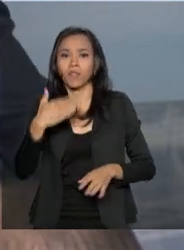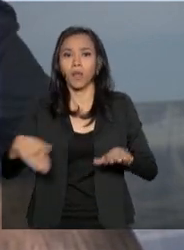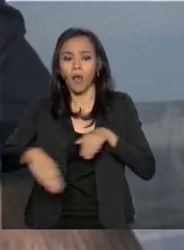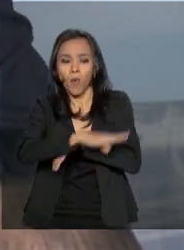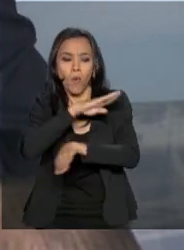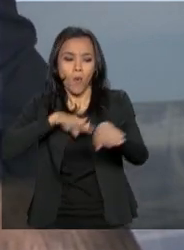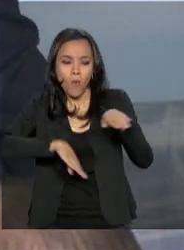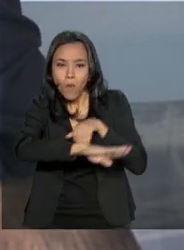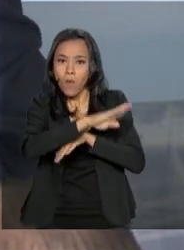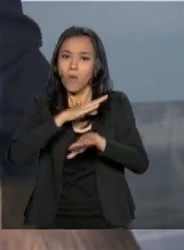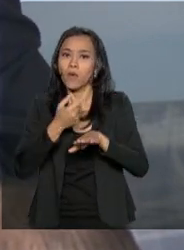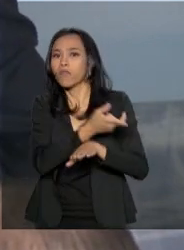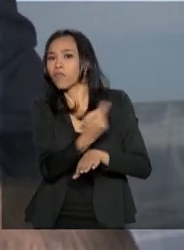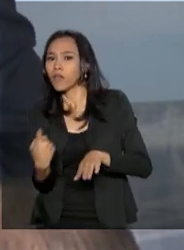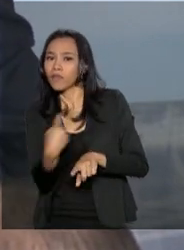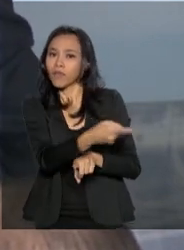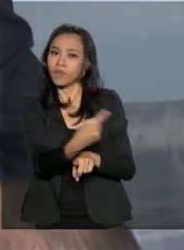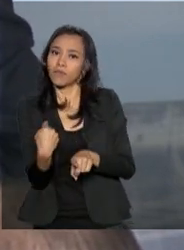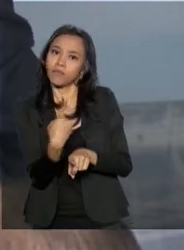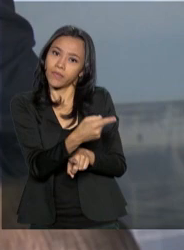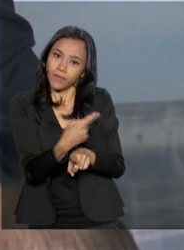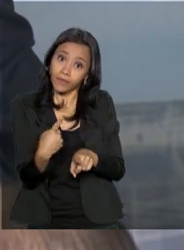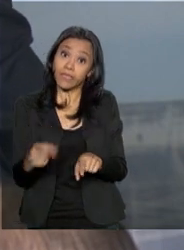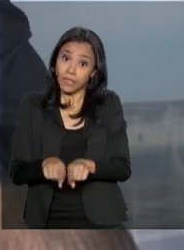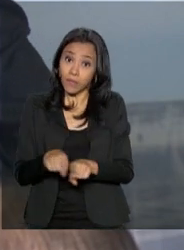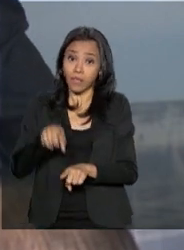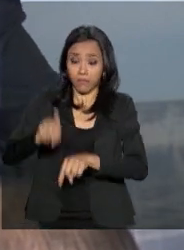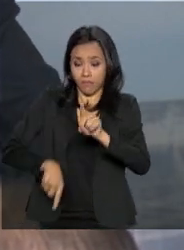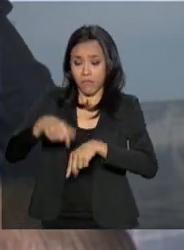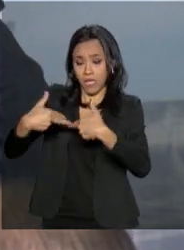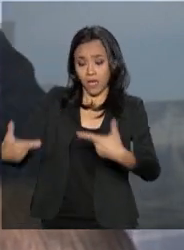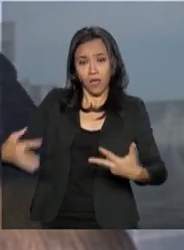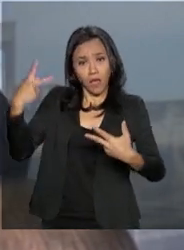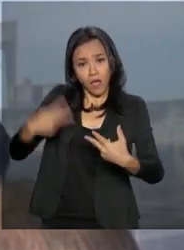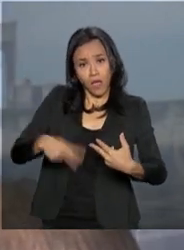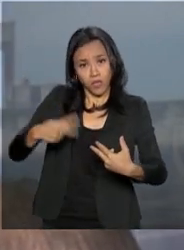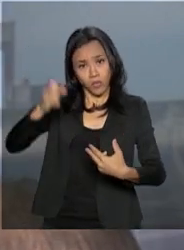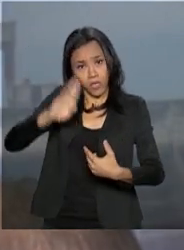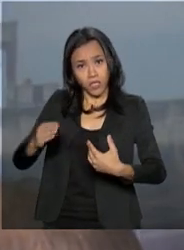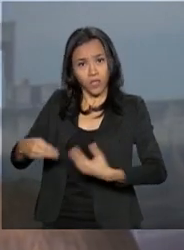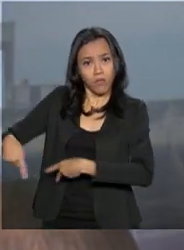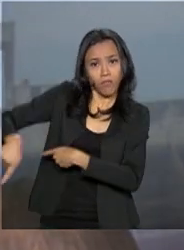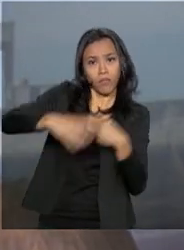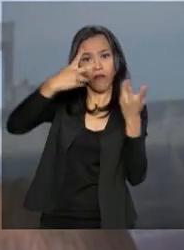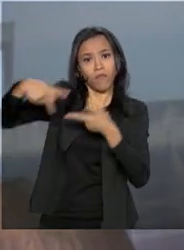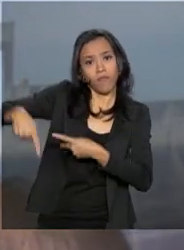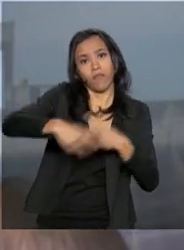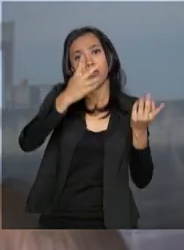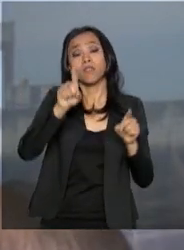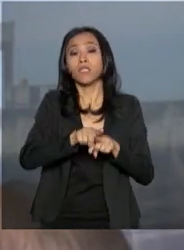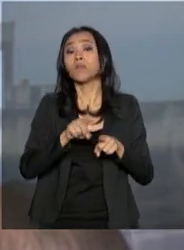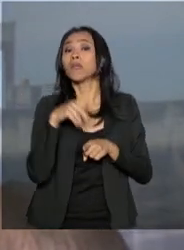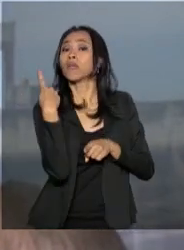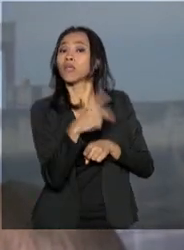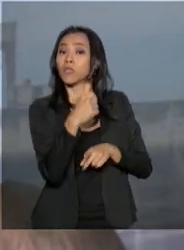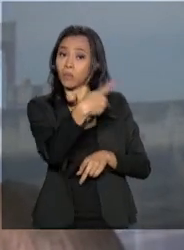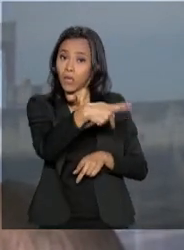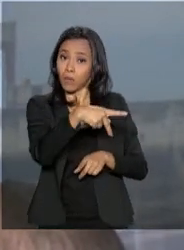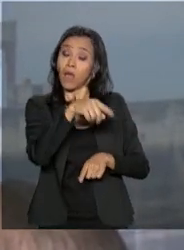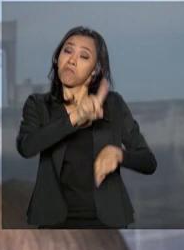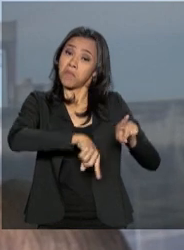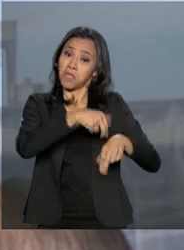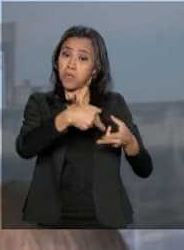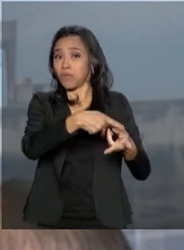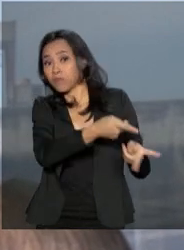a possibilidade da produção brasileira escoar para o paraguai e de igual maneira a paraguaia trazer